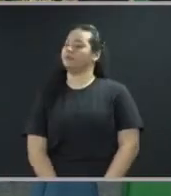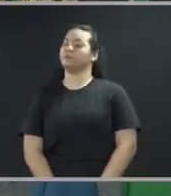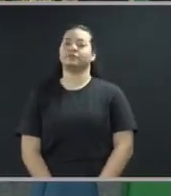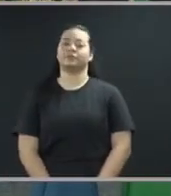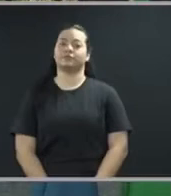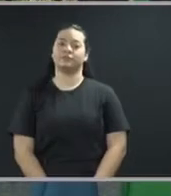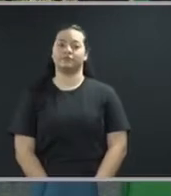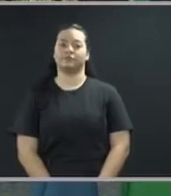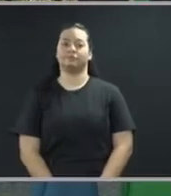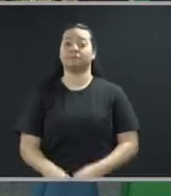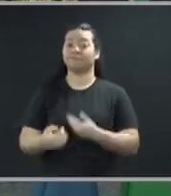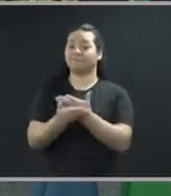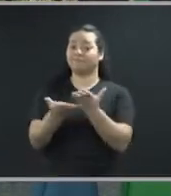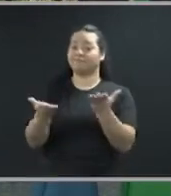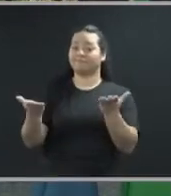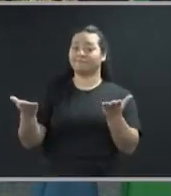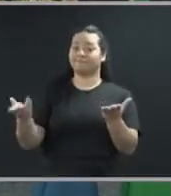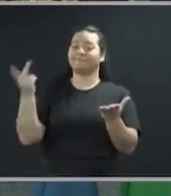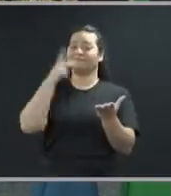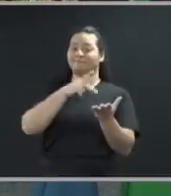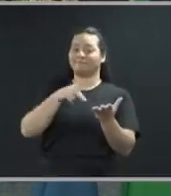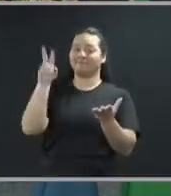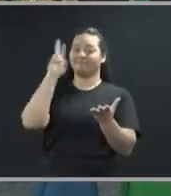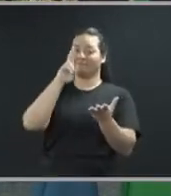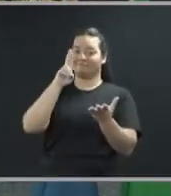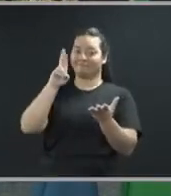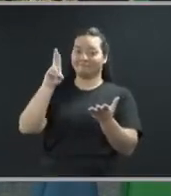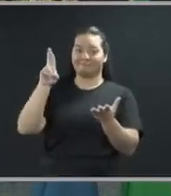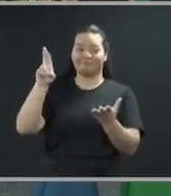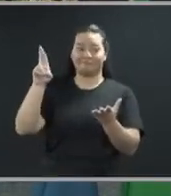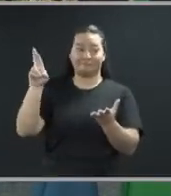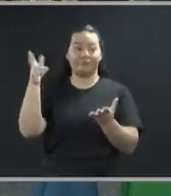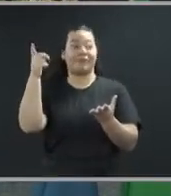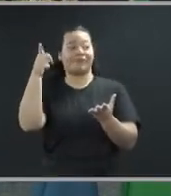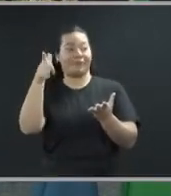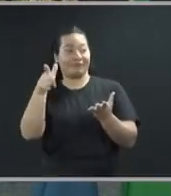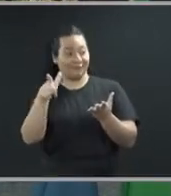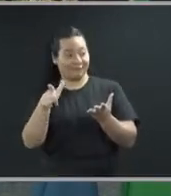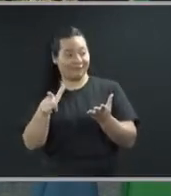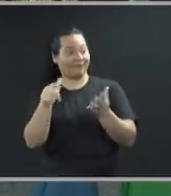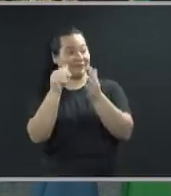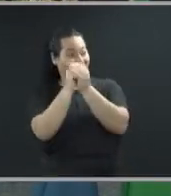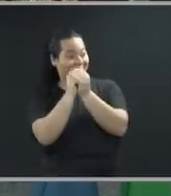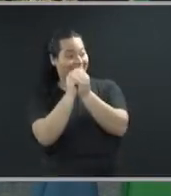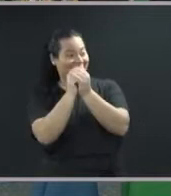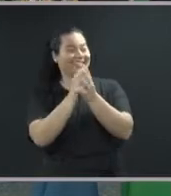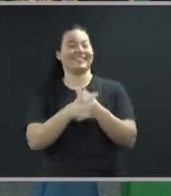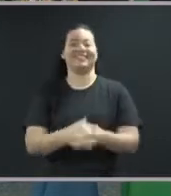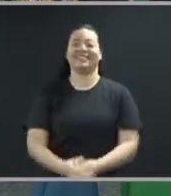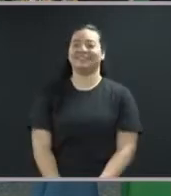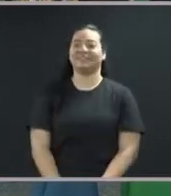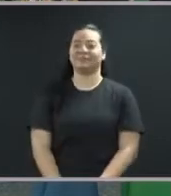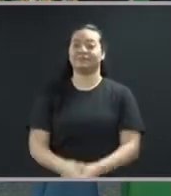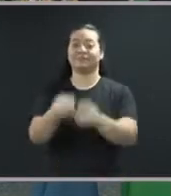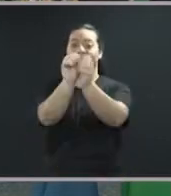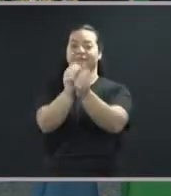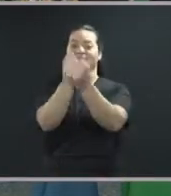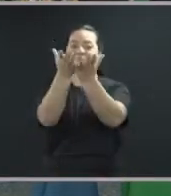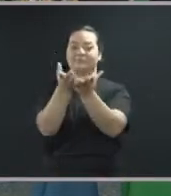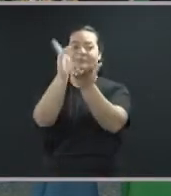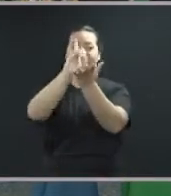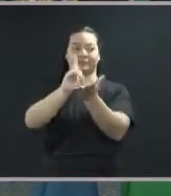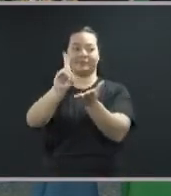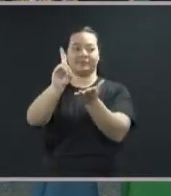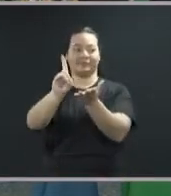Quero saudar a igreja mais uma vez, todos os congressistas, na gloriosa paz do Senhor. Vamos abrir a palavra do